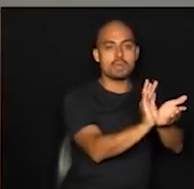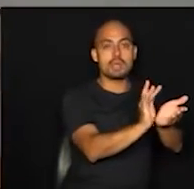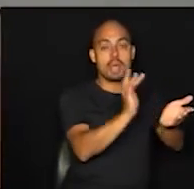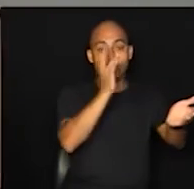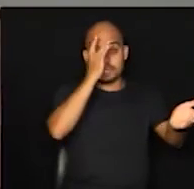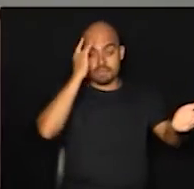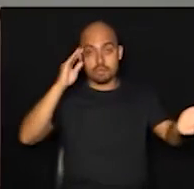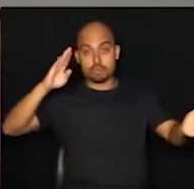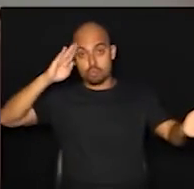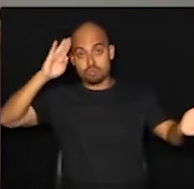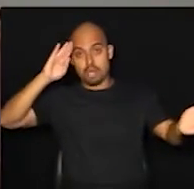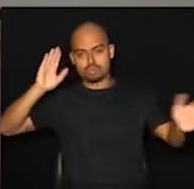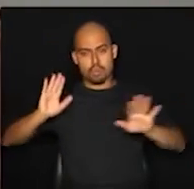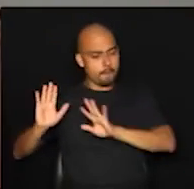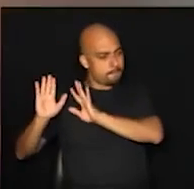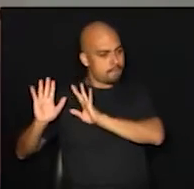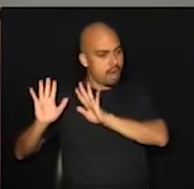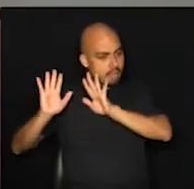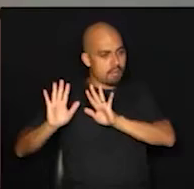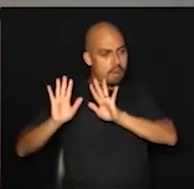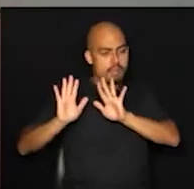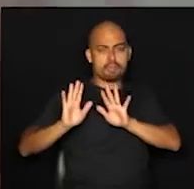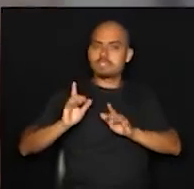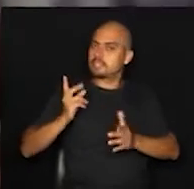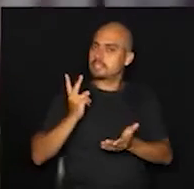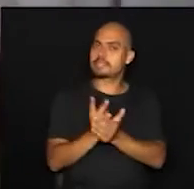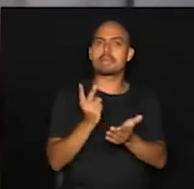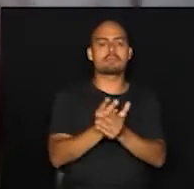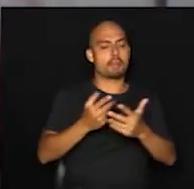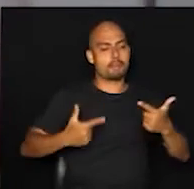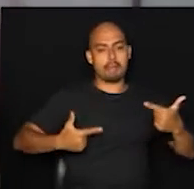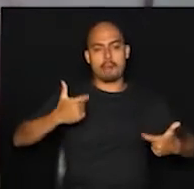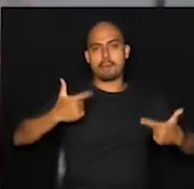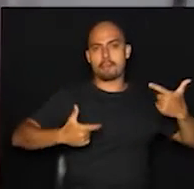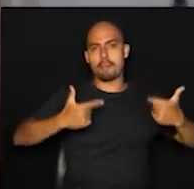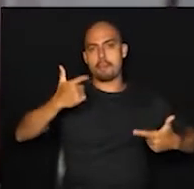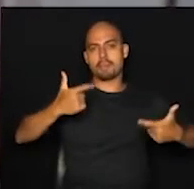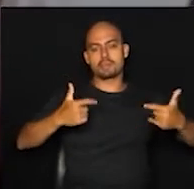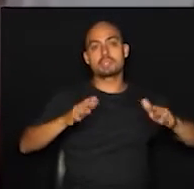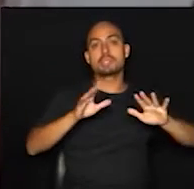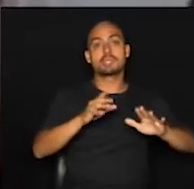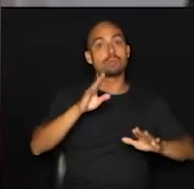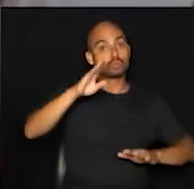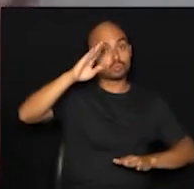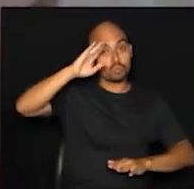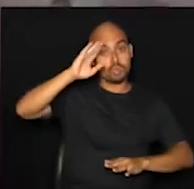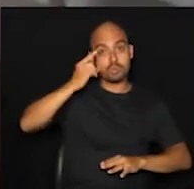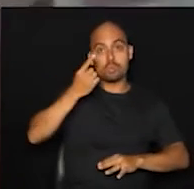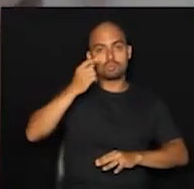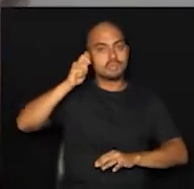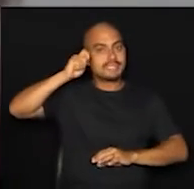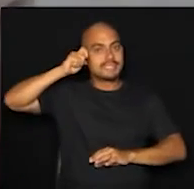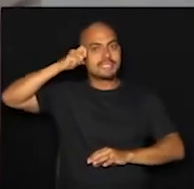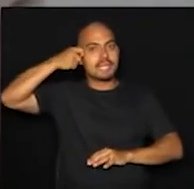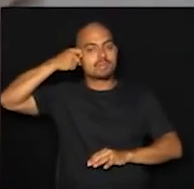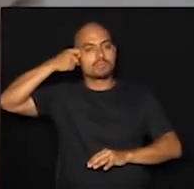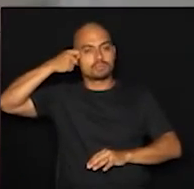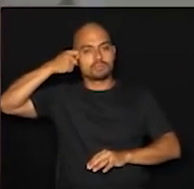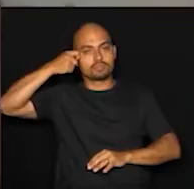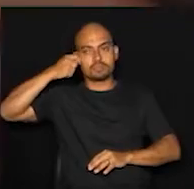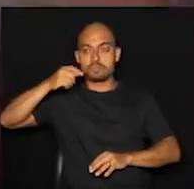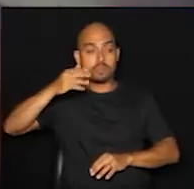Niterói de manhã. Com certeza, sempre teve troca de tiro. Aí um soldado que era negro lá dentro da Fortaleza de Santa Cruz soube o que